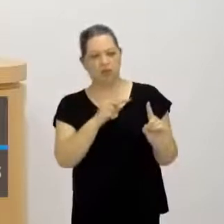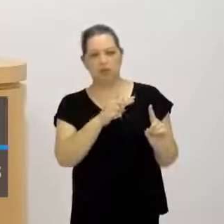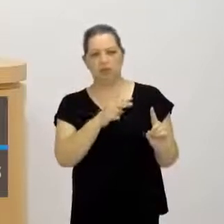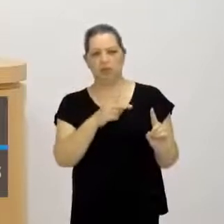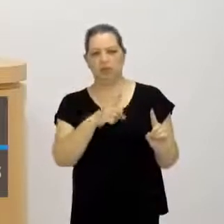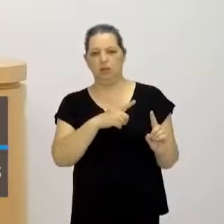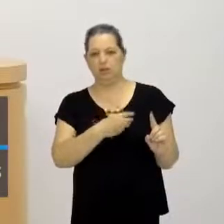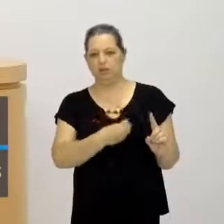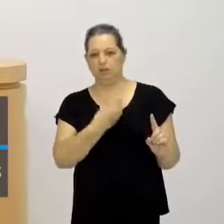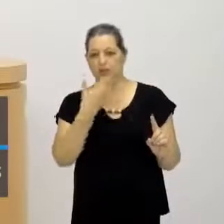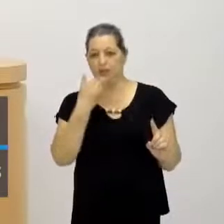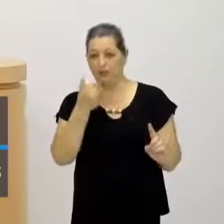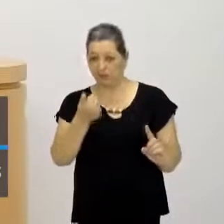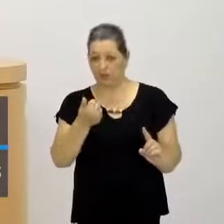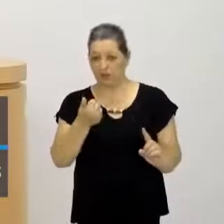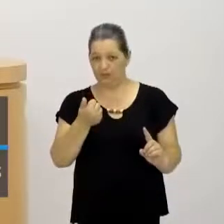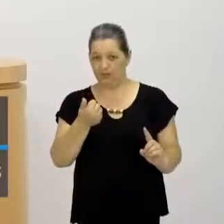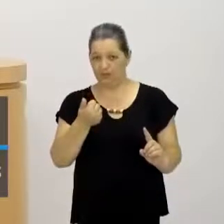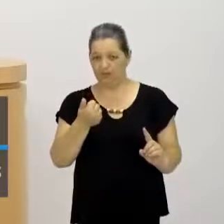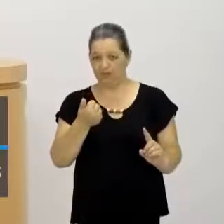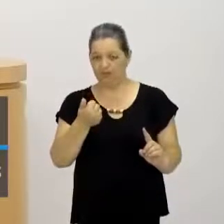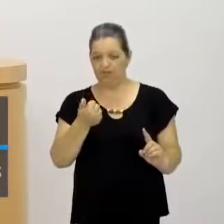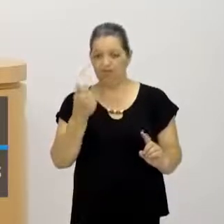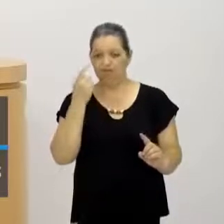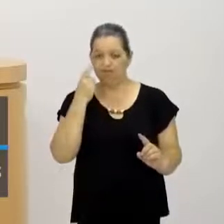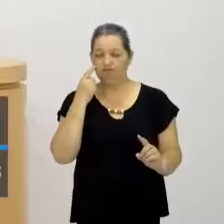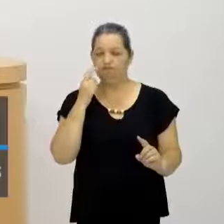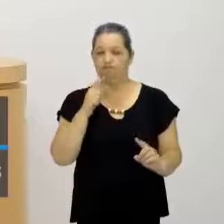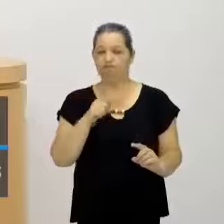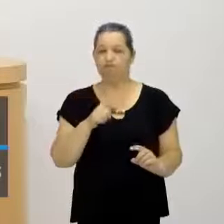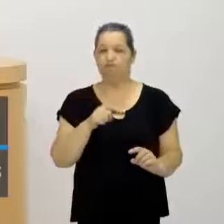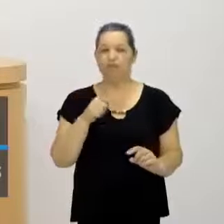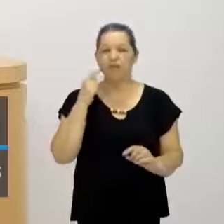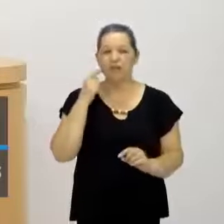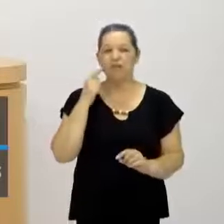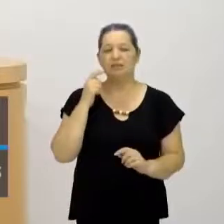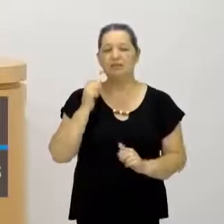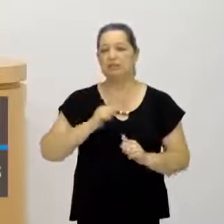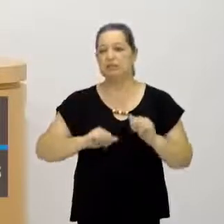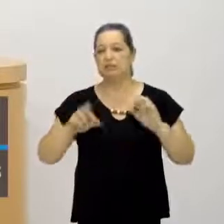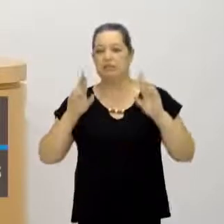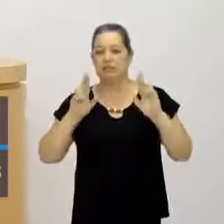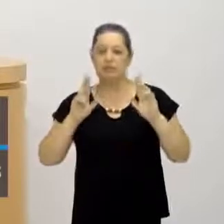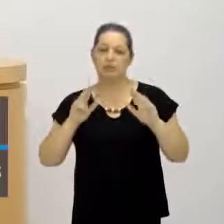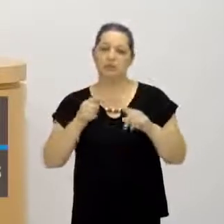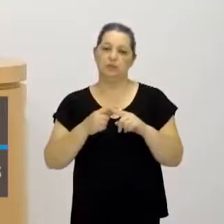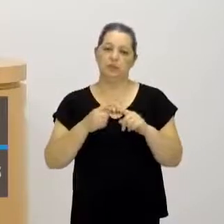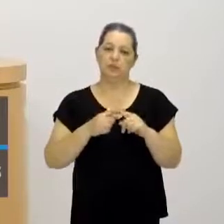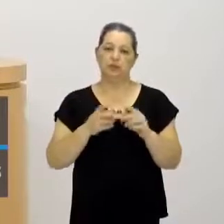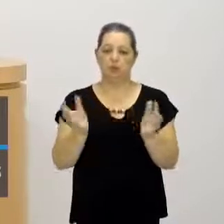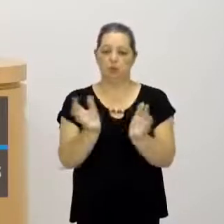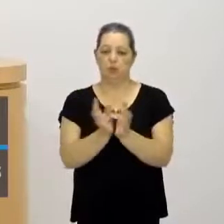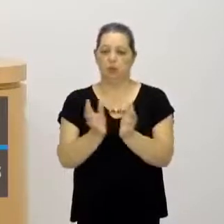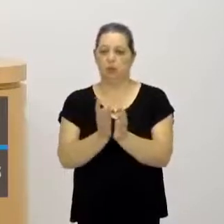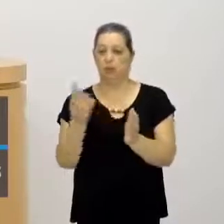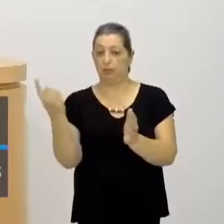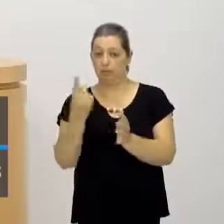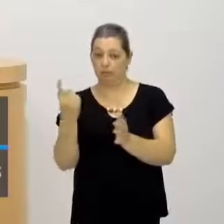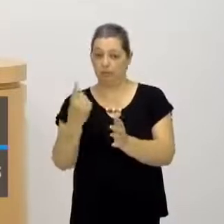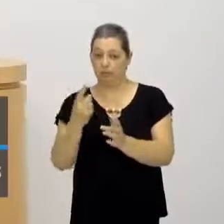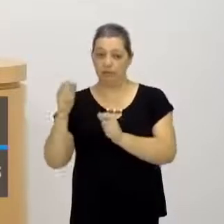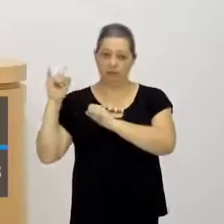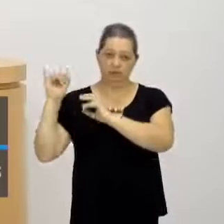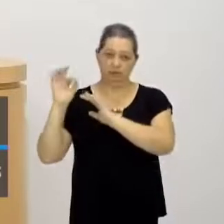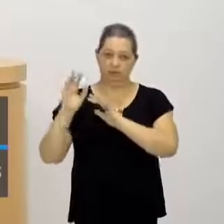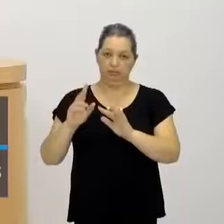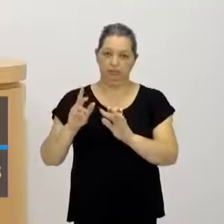vida um pouquinho melhor era muito mais otimista do que aquelas primeiras levas que chegaram num